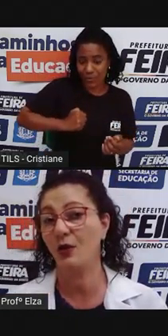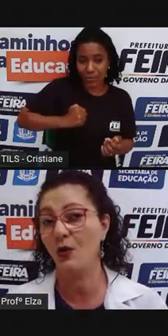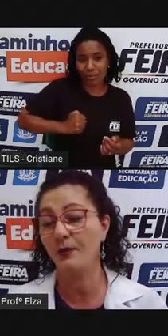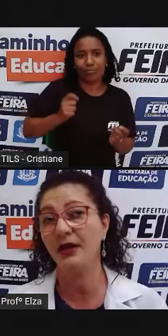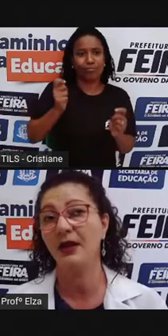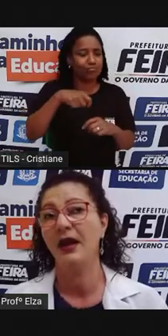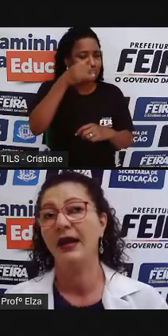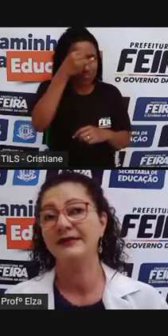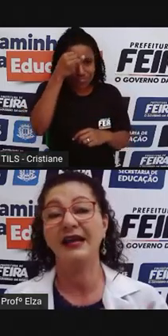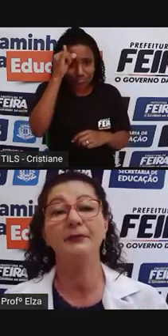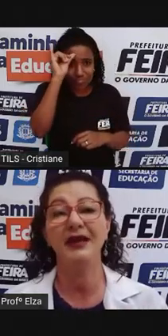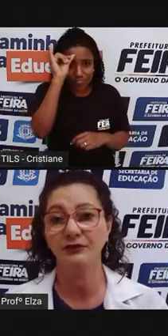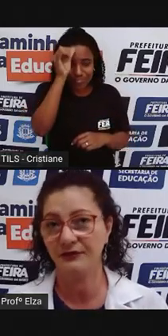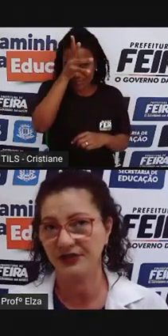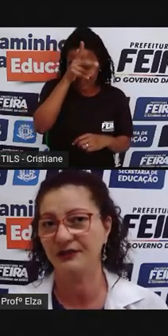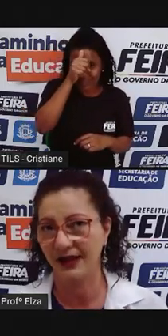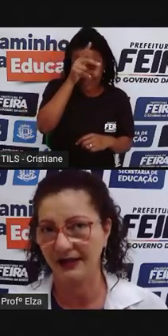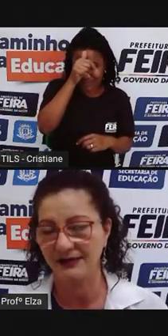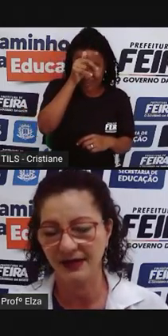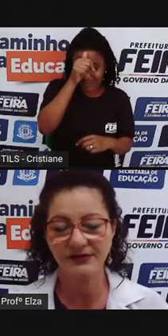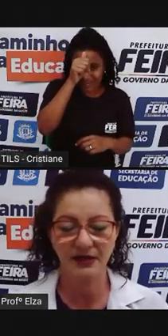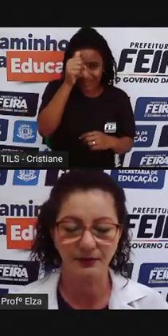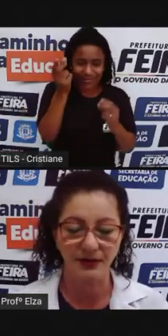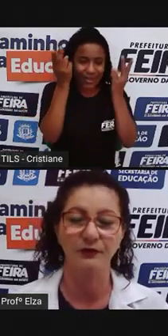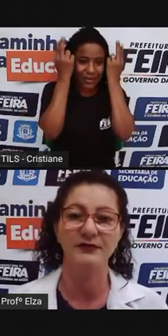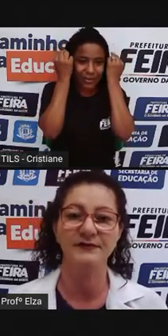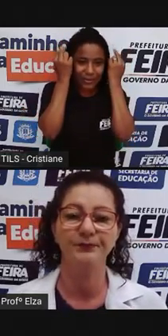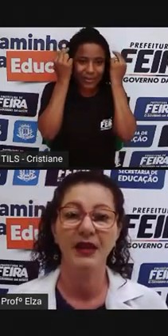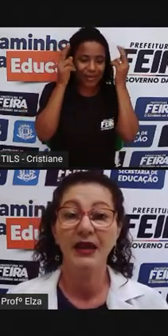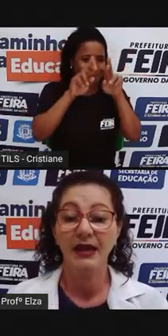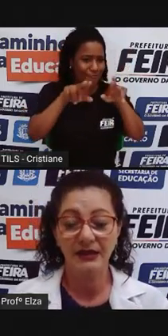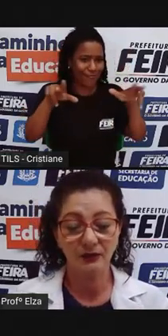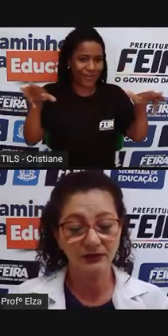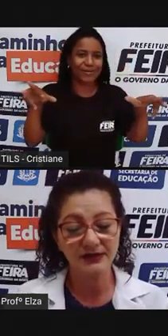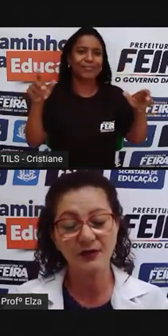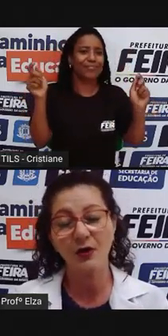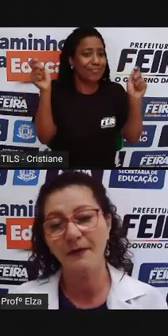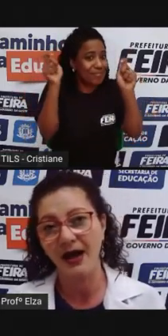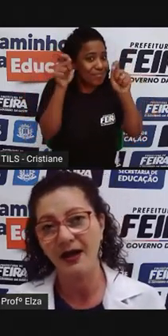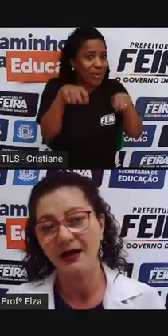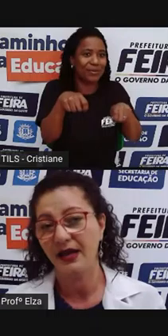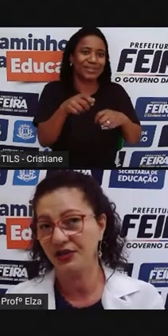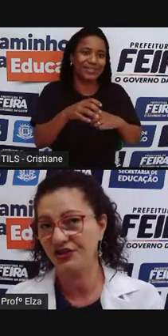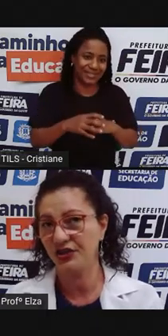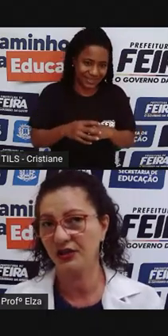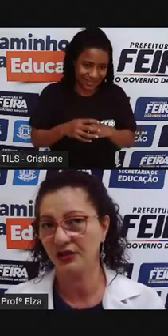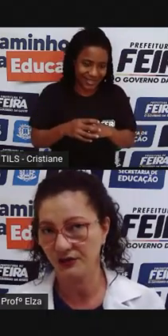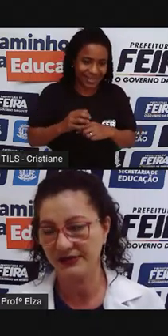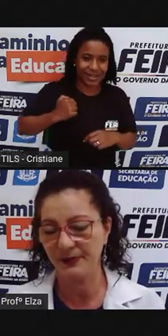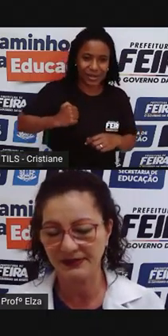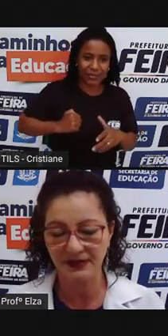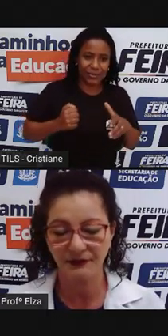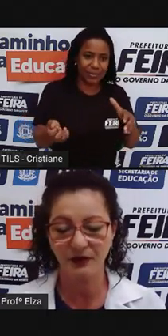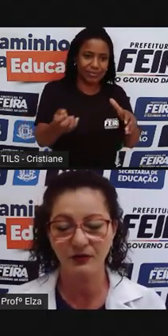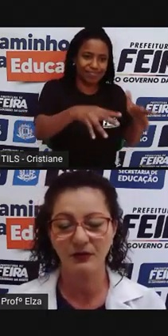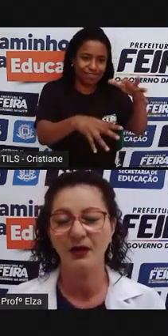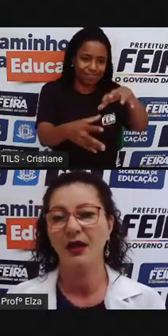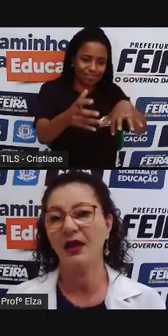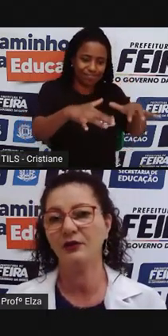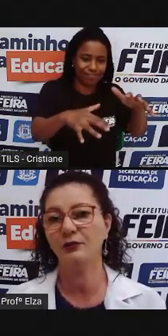que comem, se alimentam de vegetais, né? Os herbívoros. Então, transformar este lixo